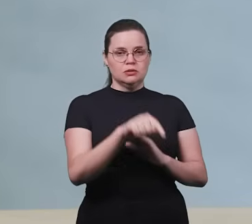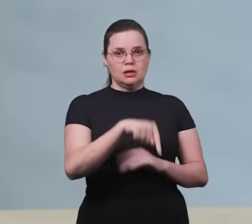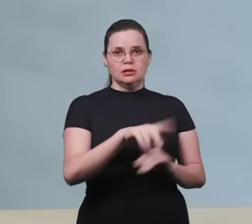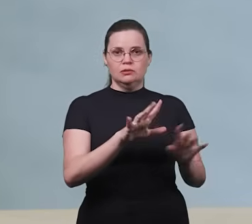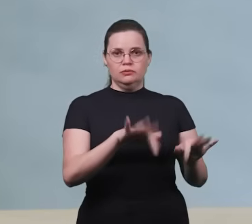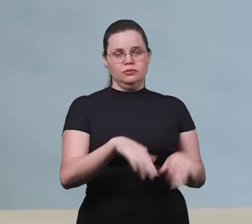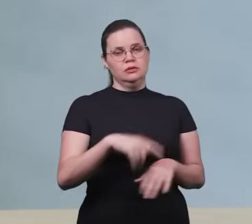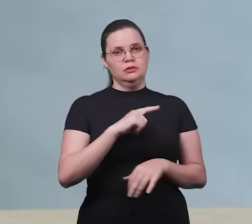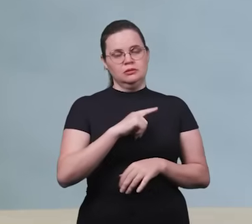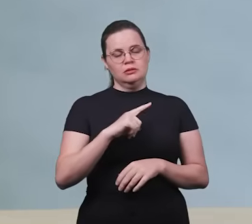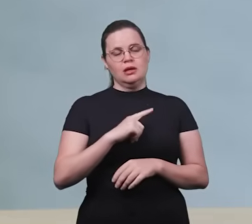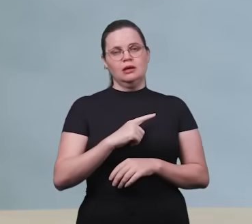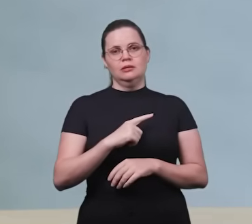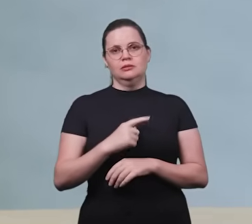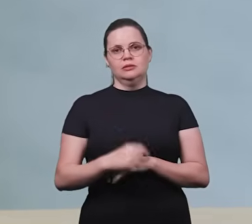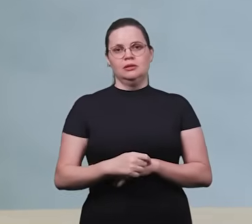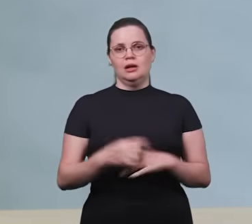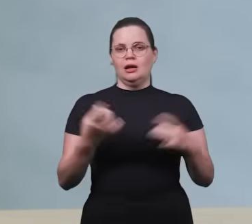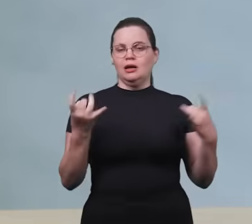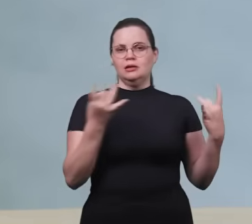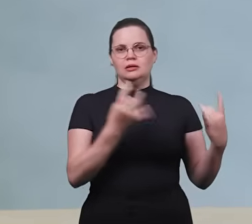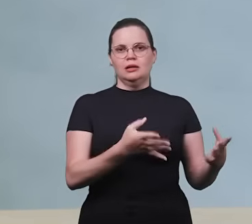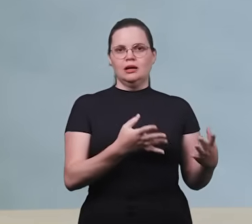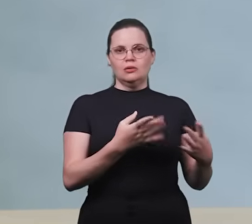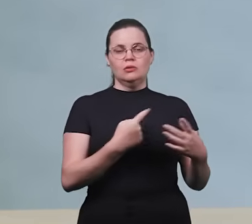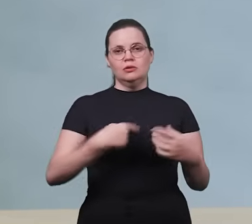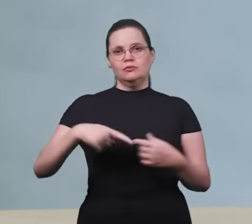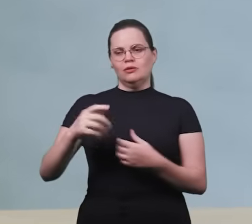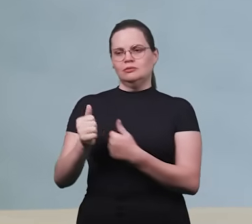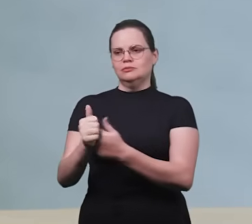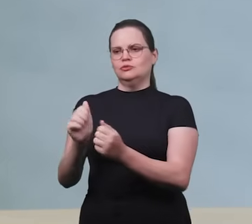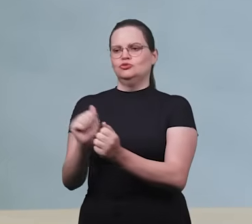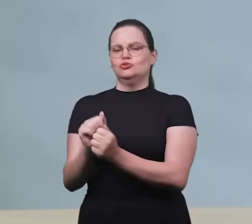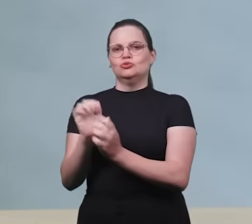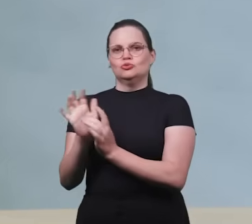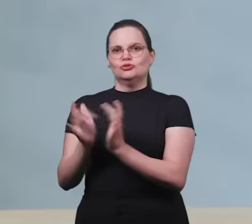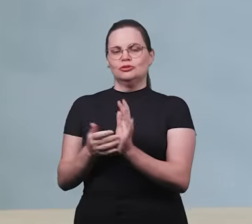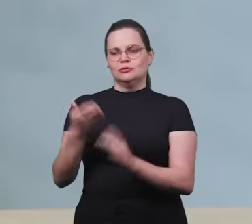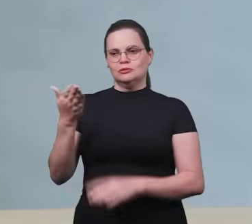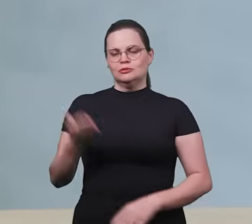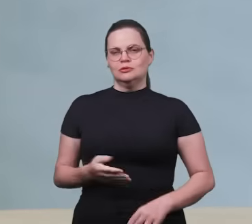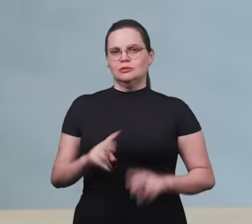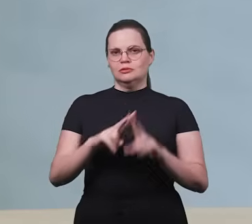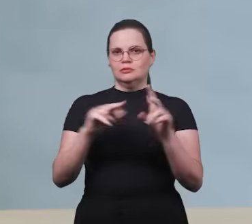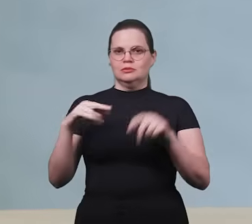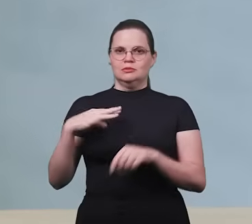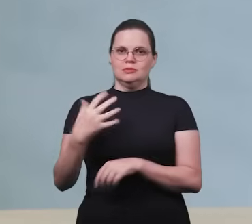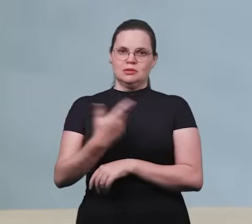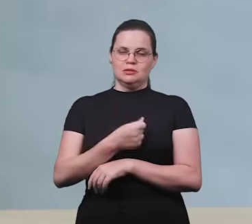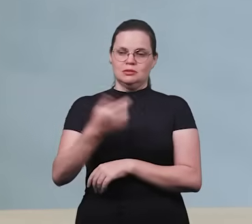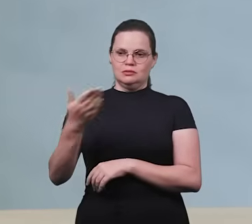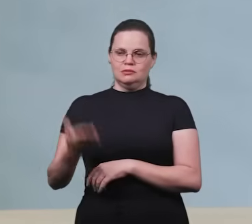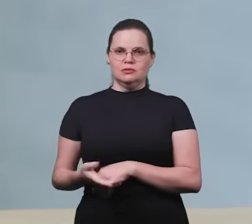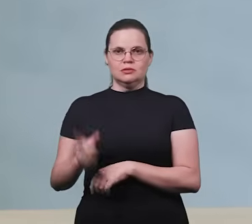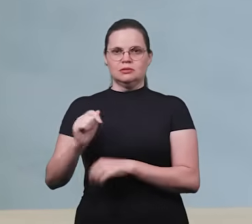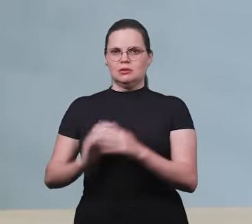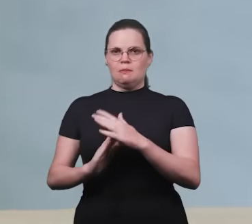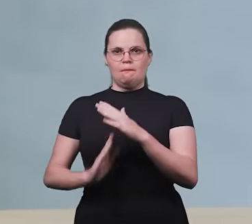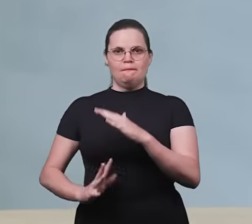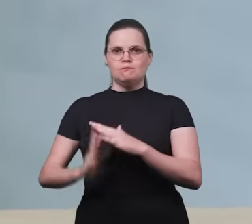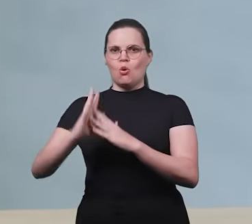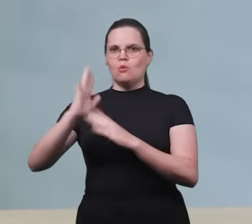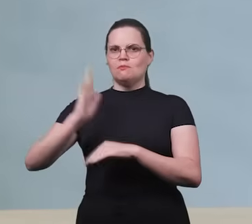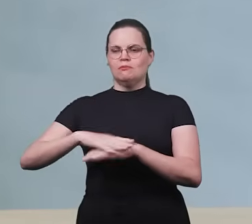passa, né? E passa a viver então a redenção, passa a viver então uma obra que ela ultrapassa e